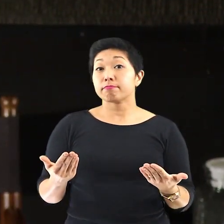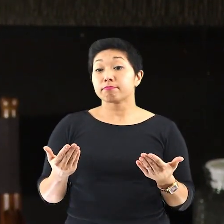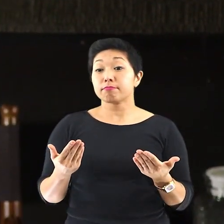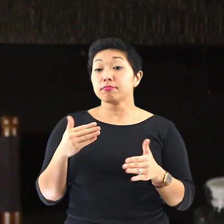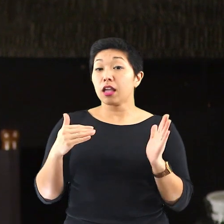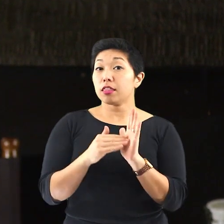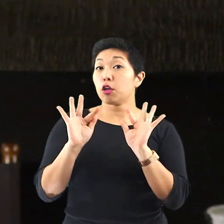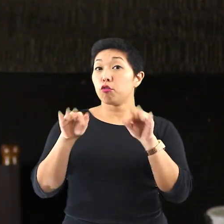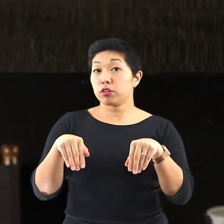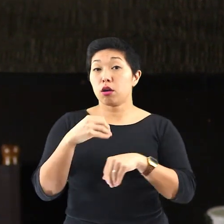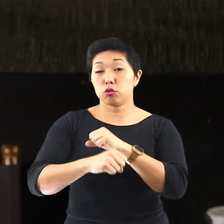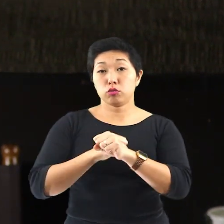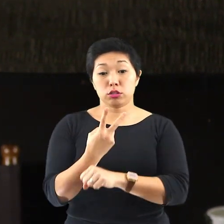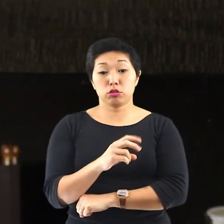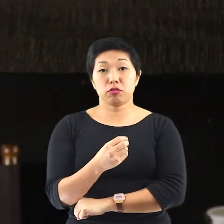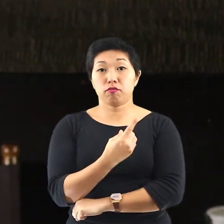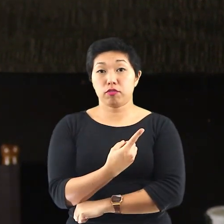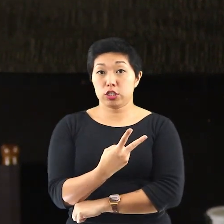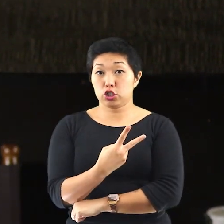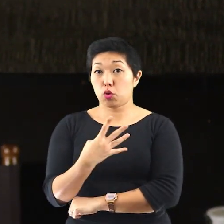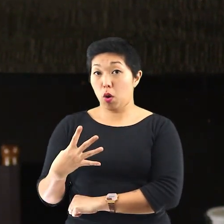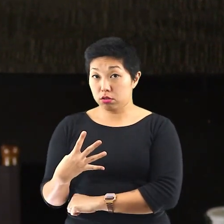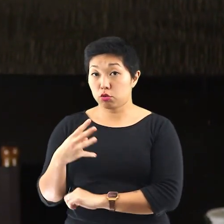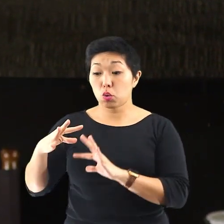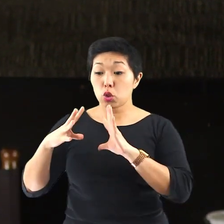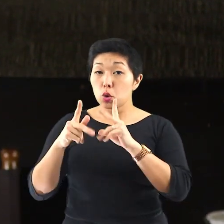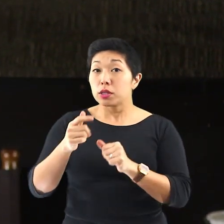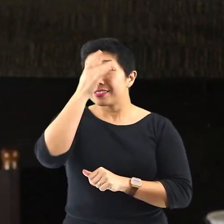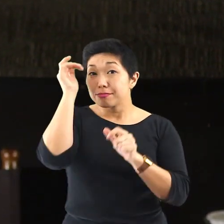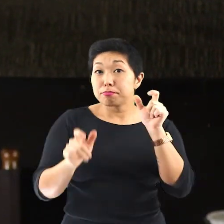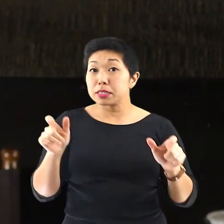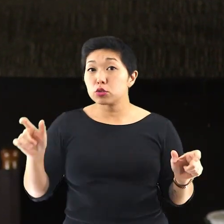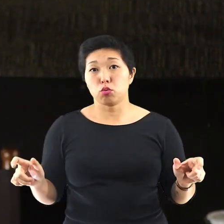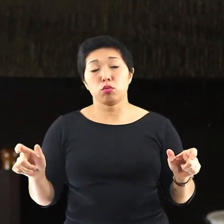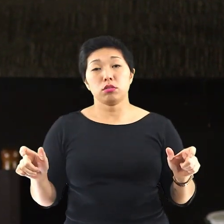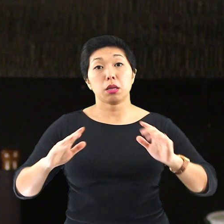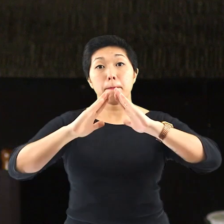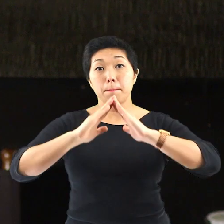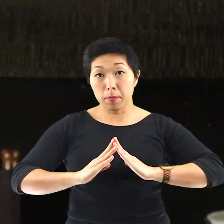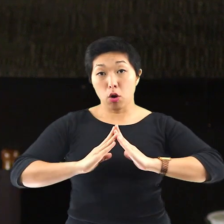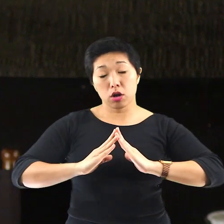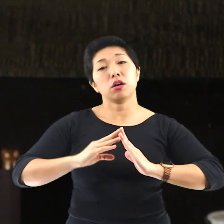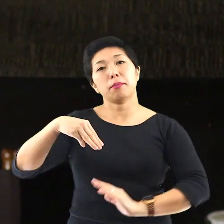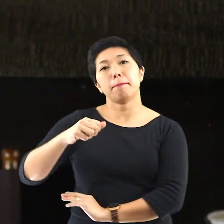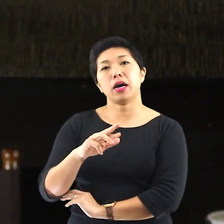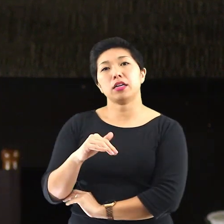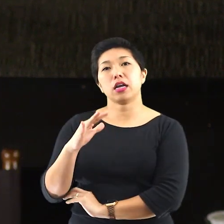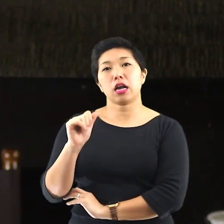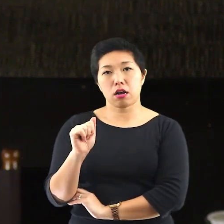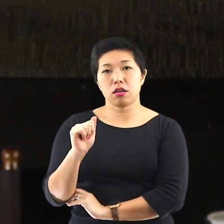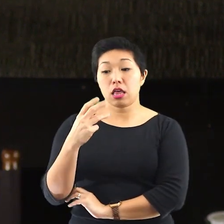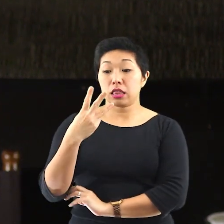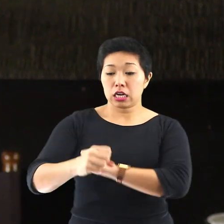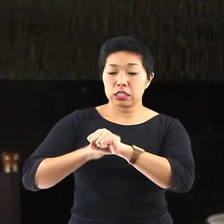de 2024, todas as pessoas que residem em Maricá